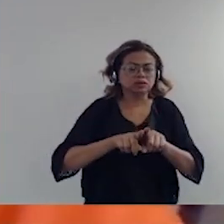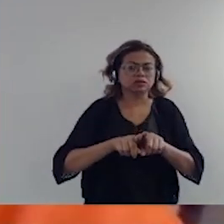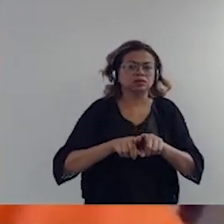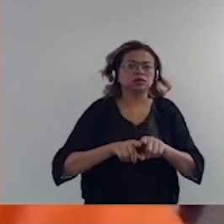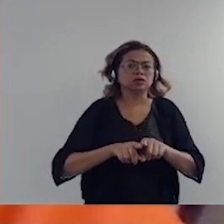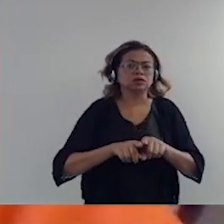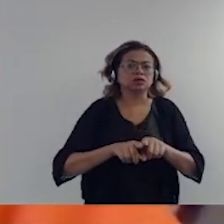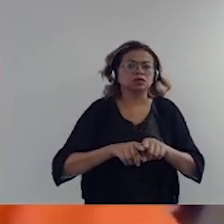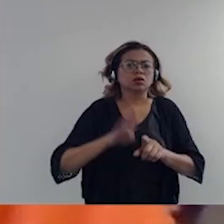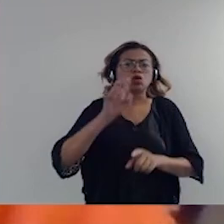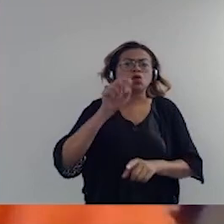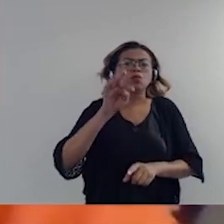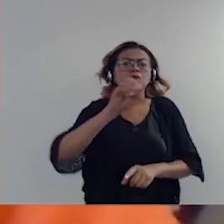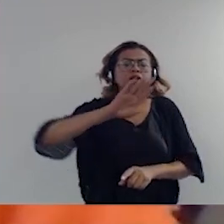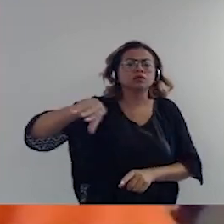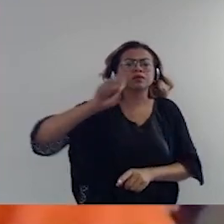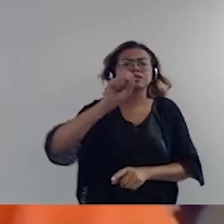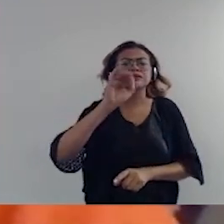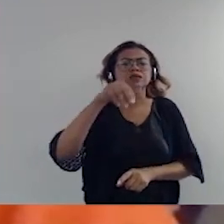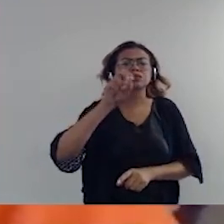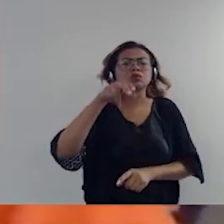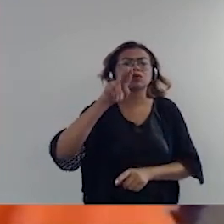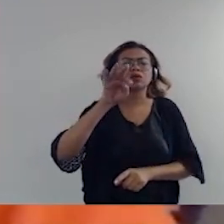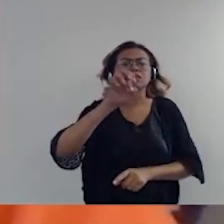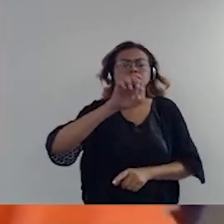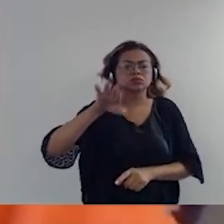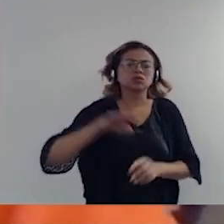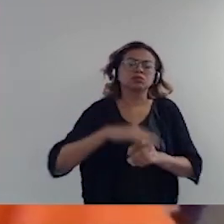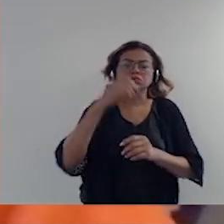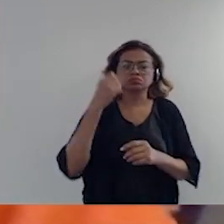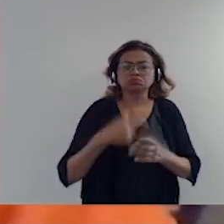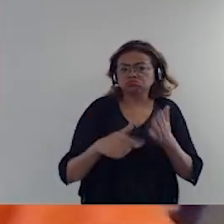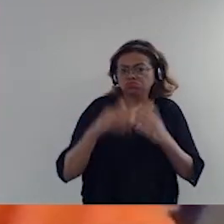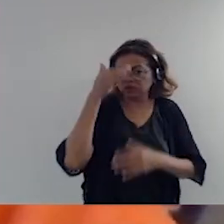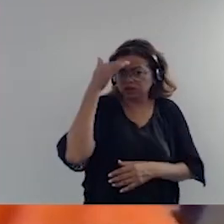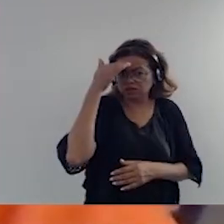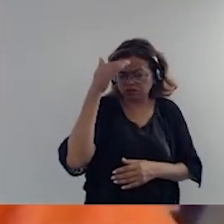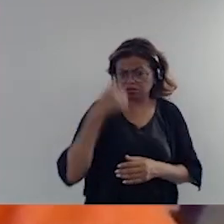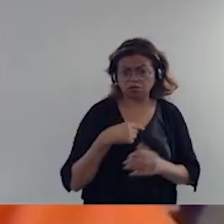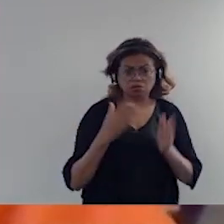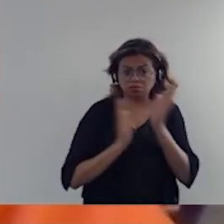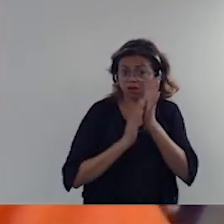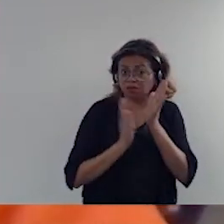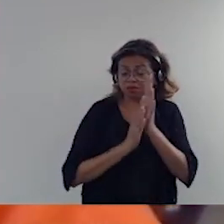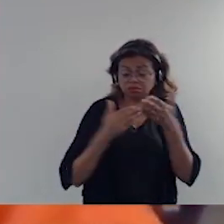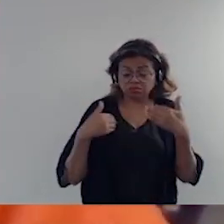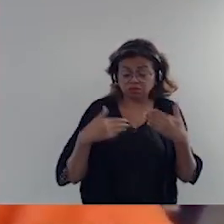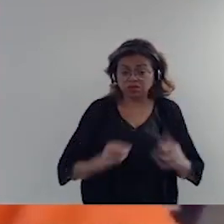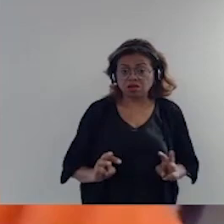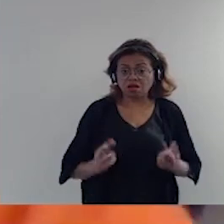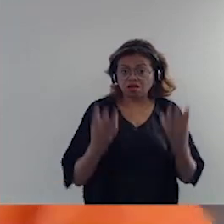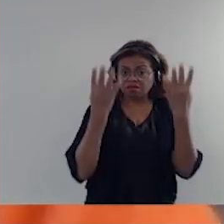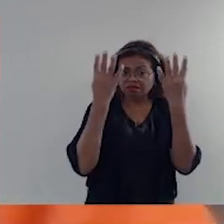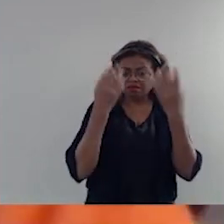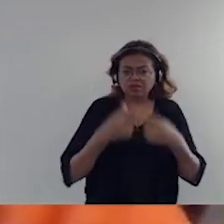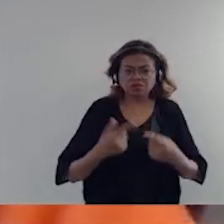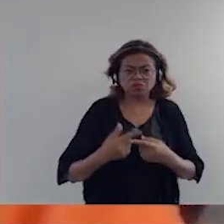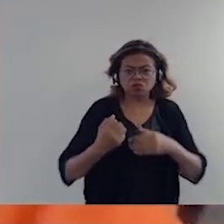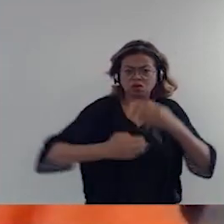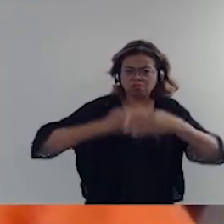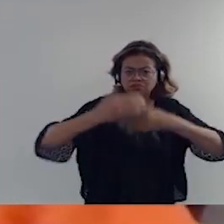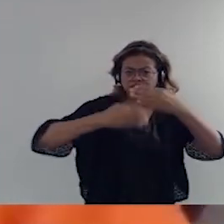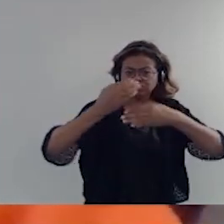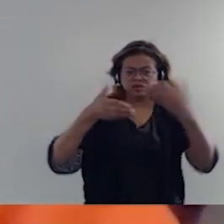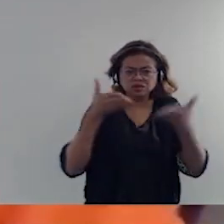o Beto Simonetti. Eu, à medida que agradeço, também parabenizo por eles